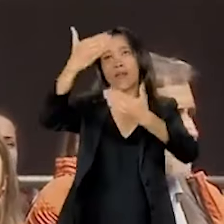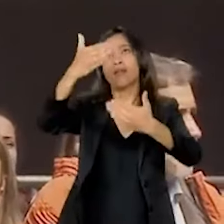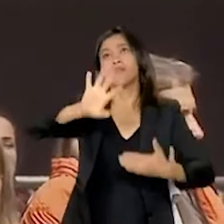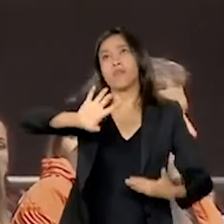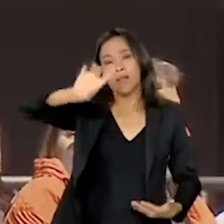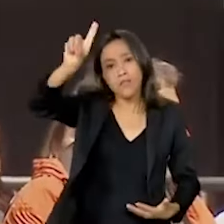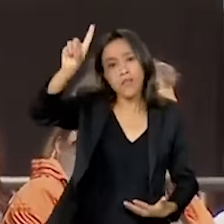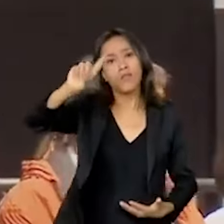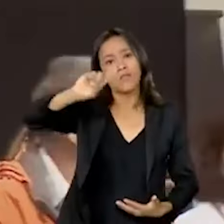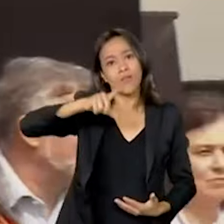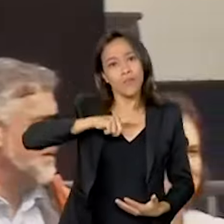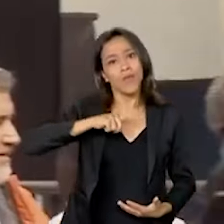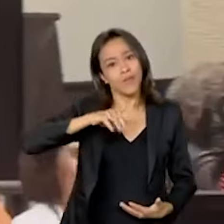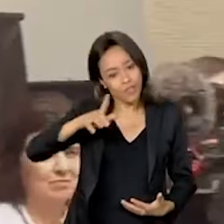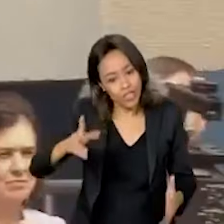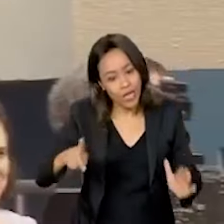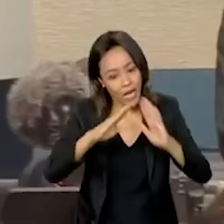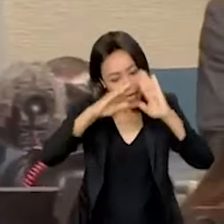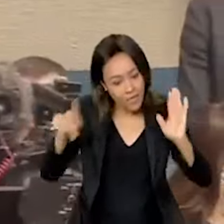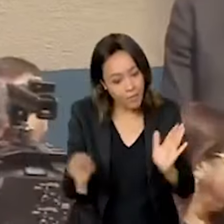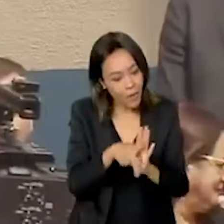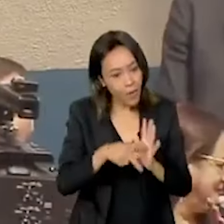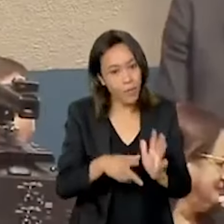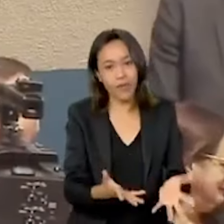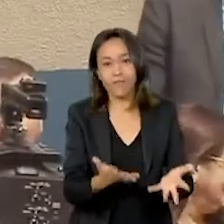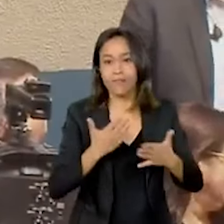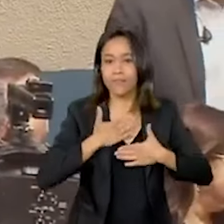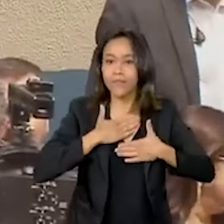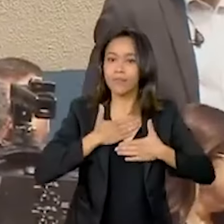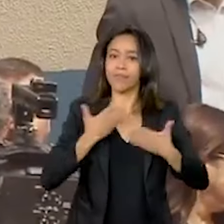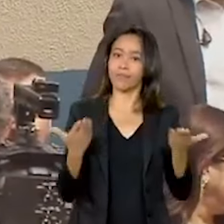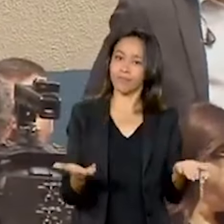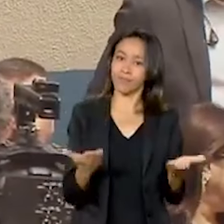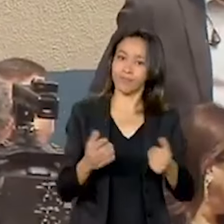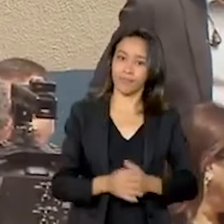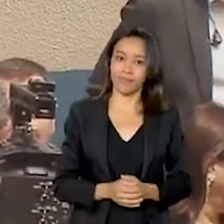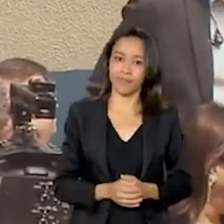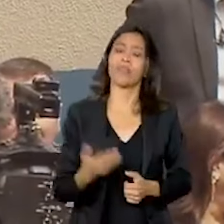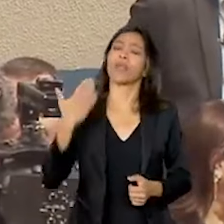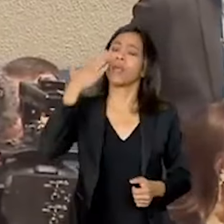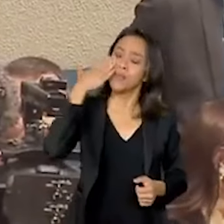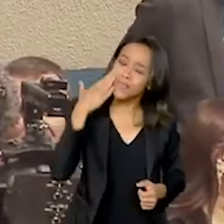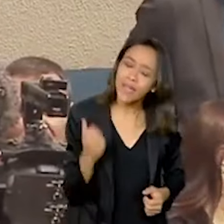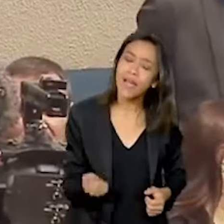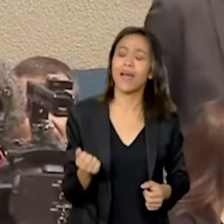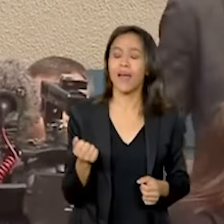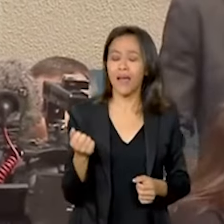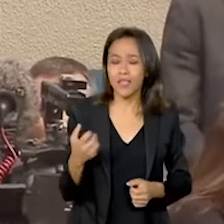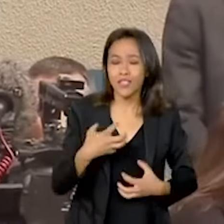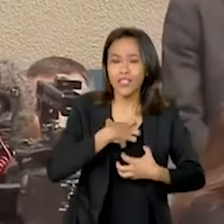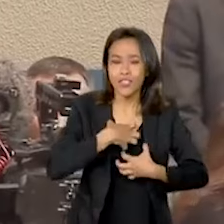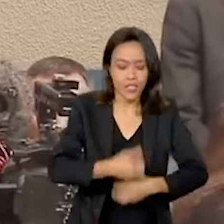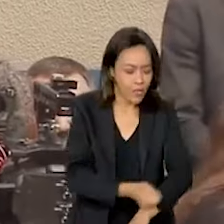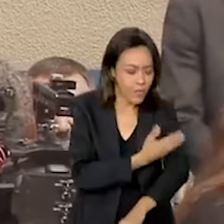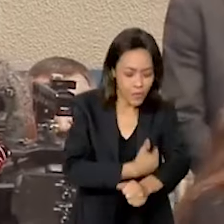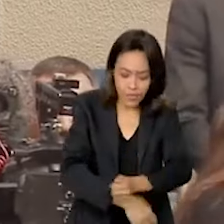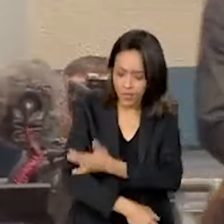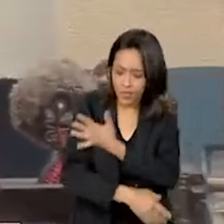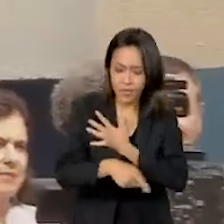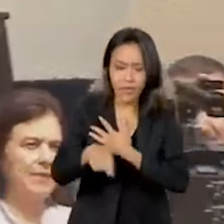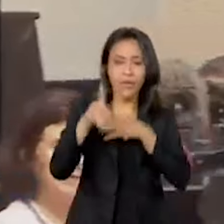ter aquela casa, porque era o meu sustento. Eu sei a emoção e a alegria que